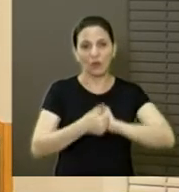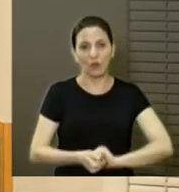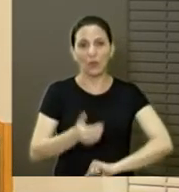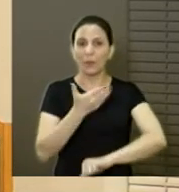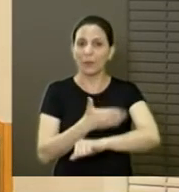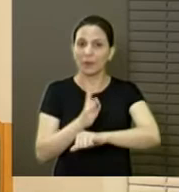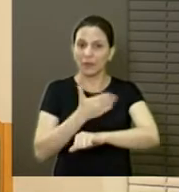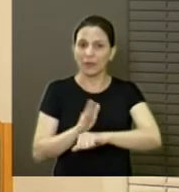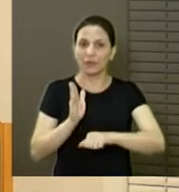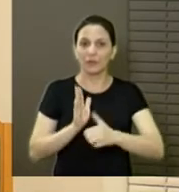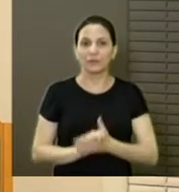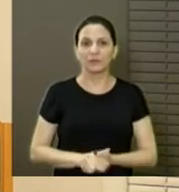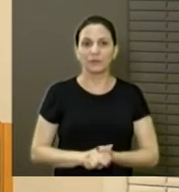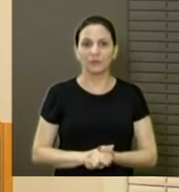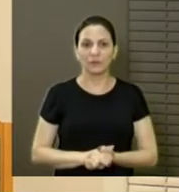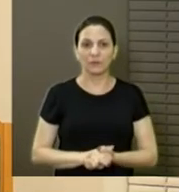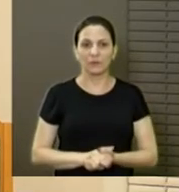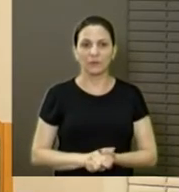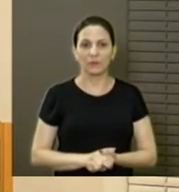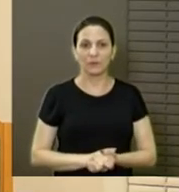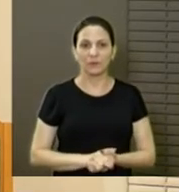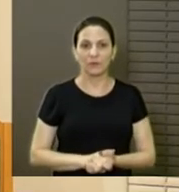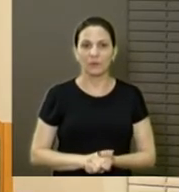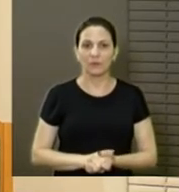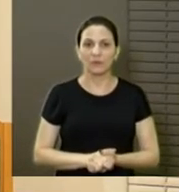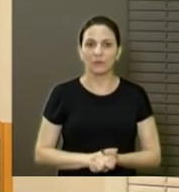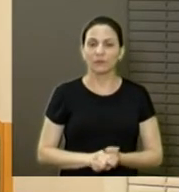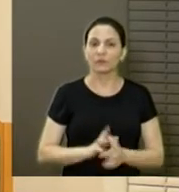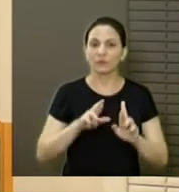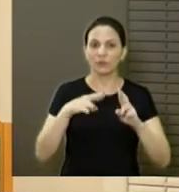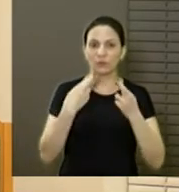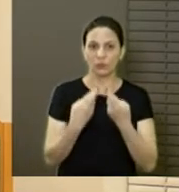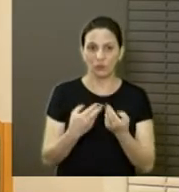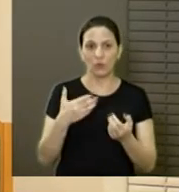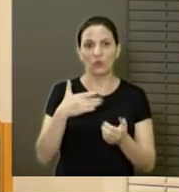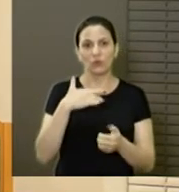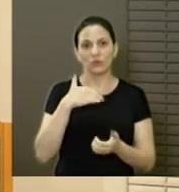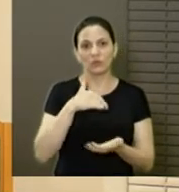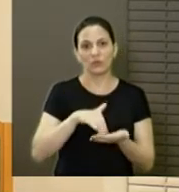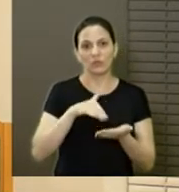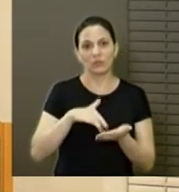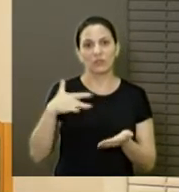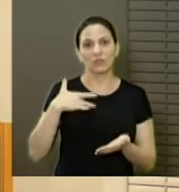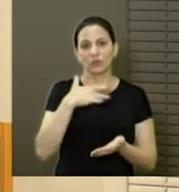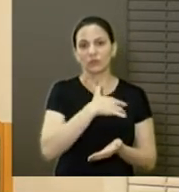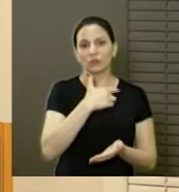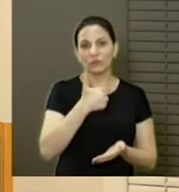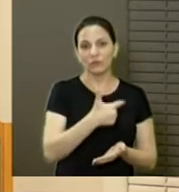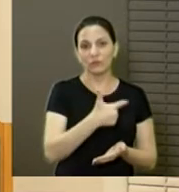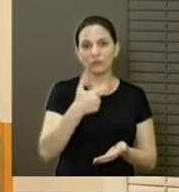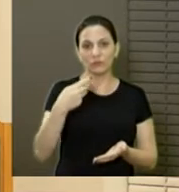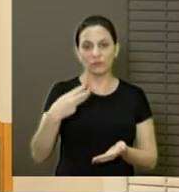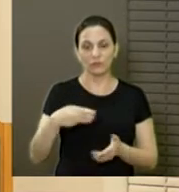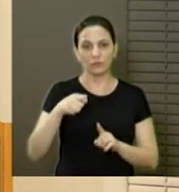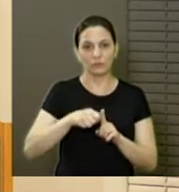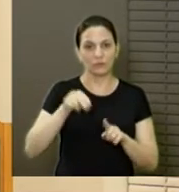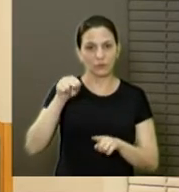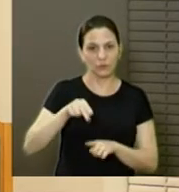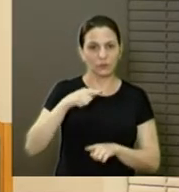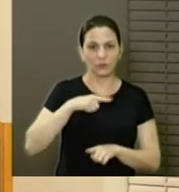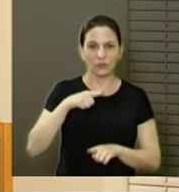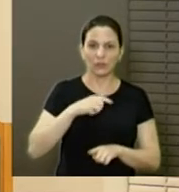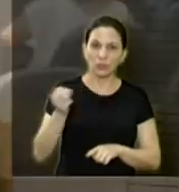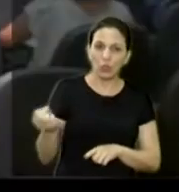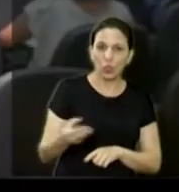os treinamentos. Próximas quatro fotos, reunião com a secretária da Saúde, dia 23 de novembro. Apresentando novidades